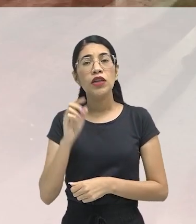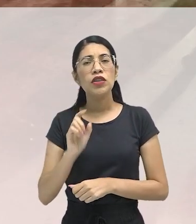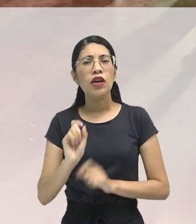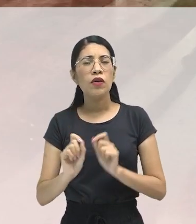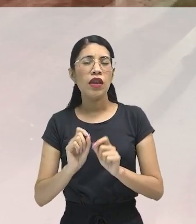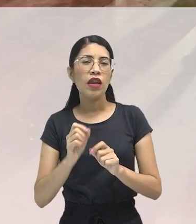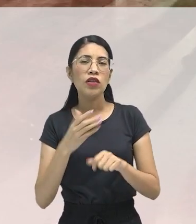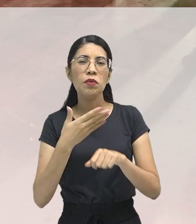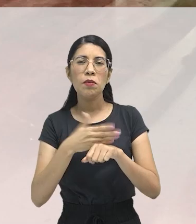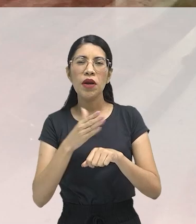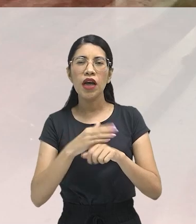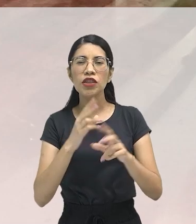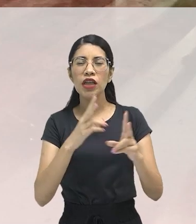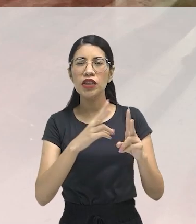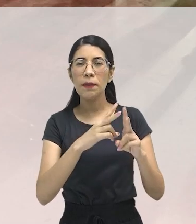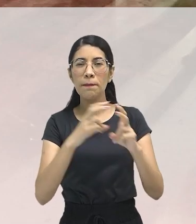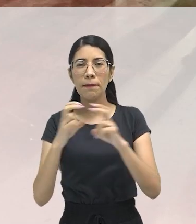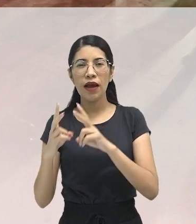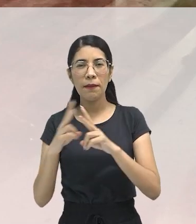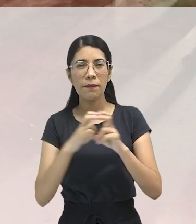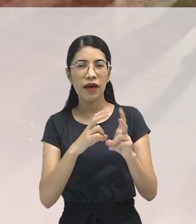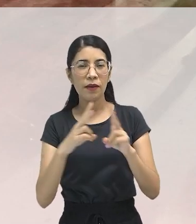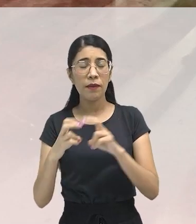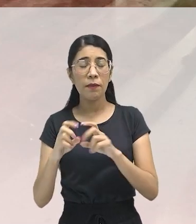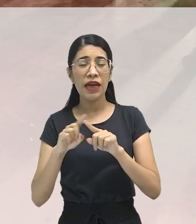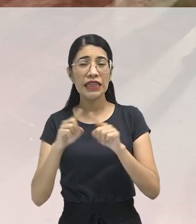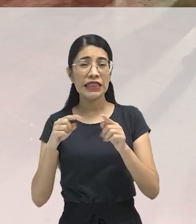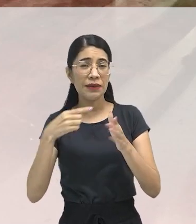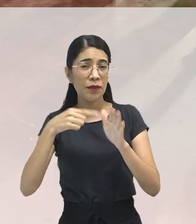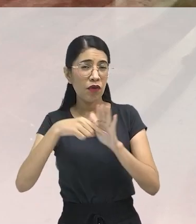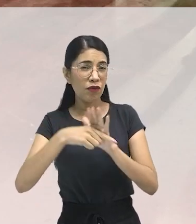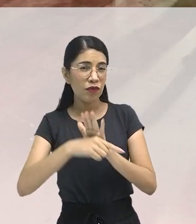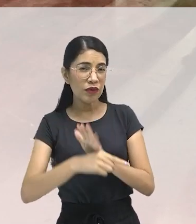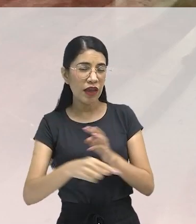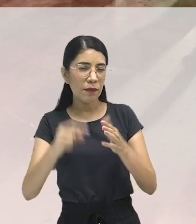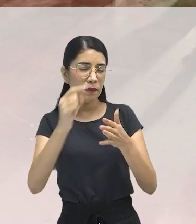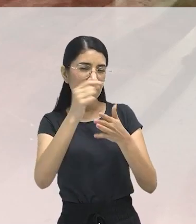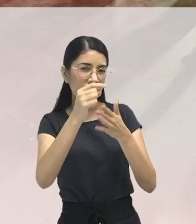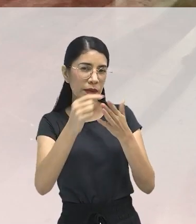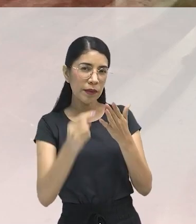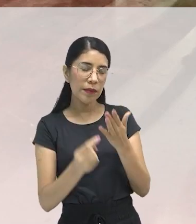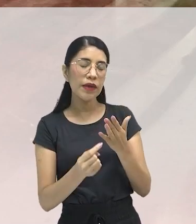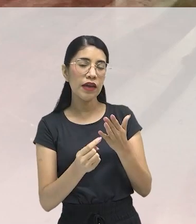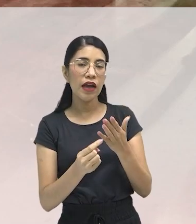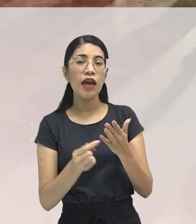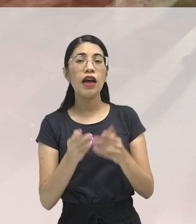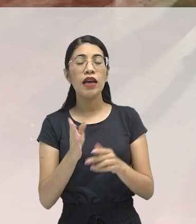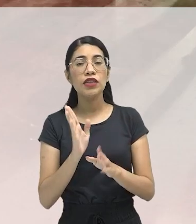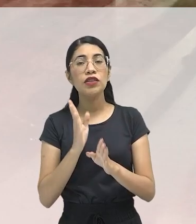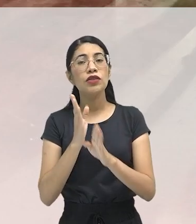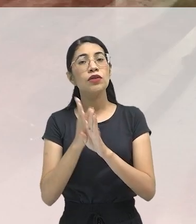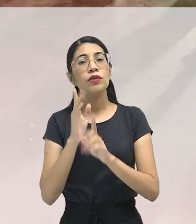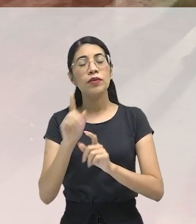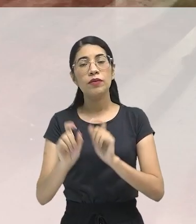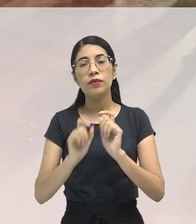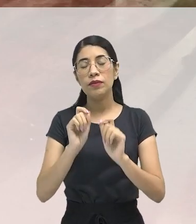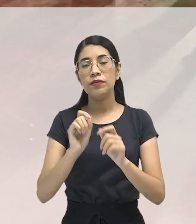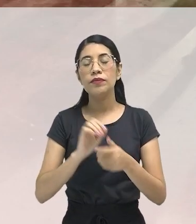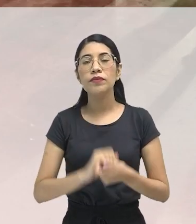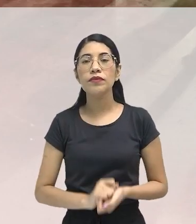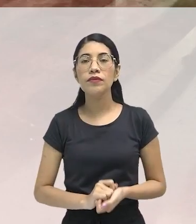só uma luta, né? Mas se nós formos estudar a fundo cada um dos seus elementos, o que nós vamos descobrir? Nós